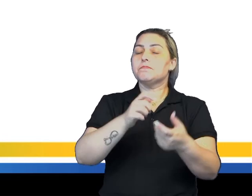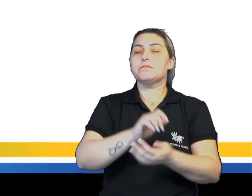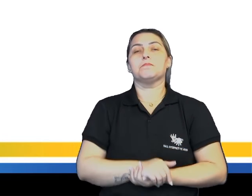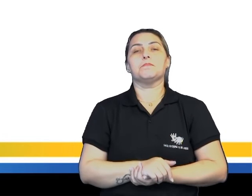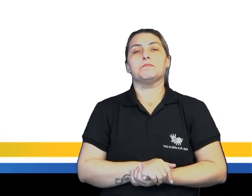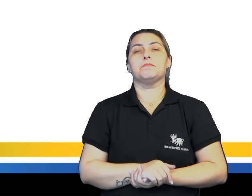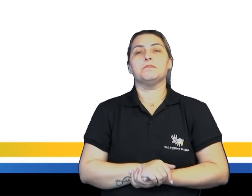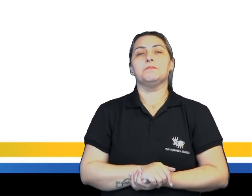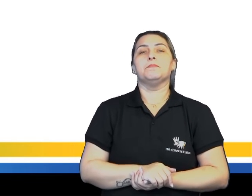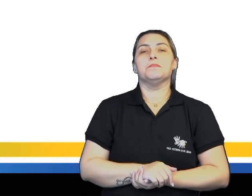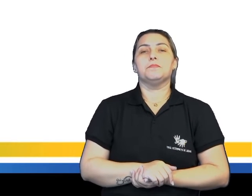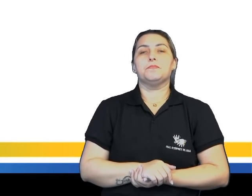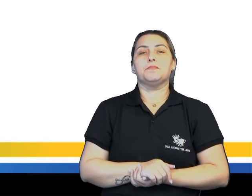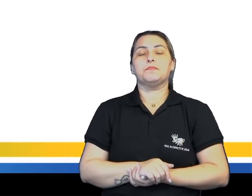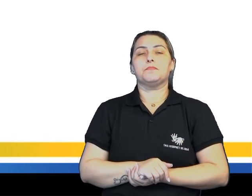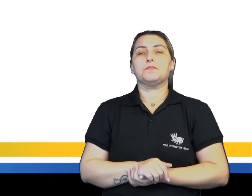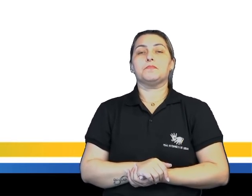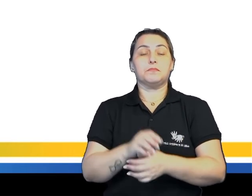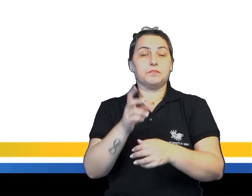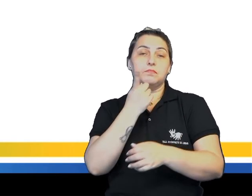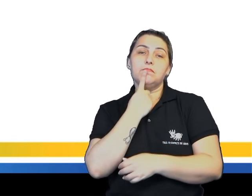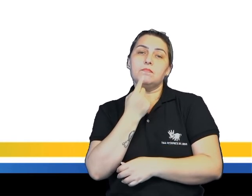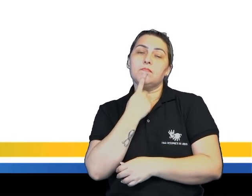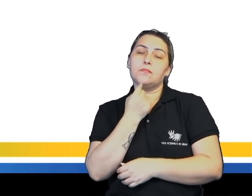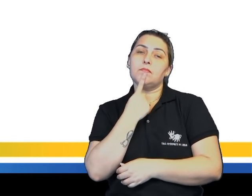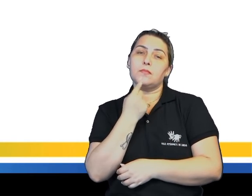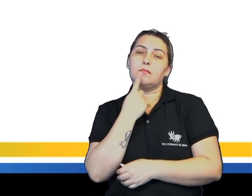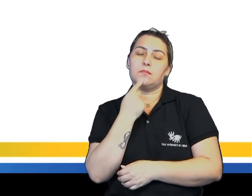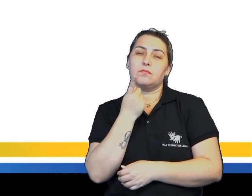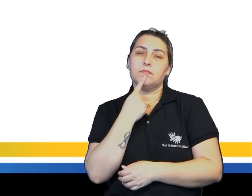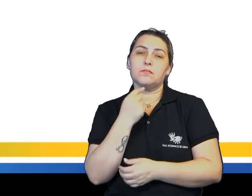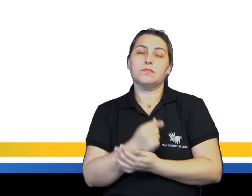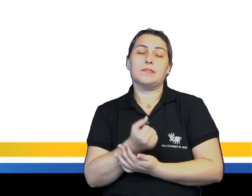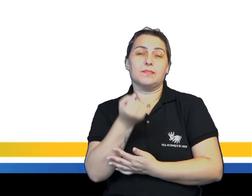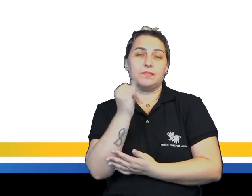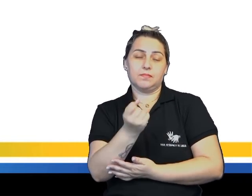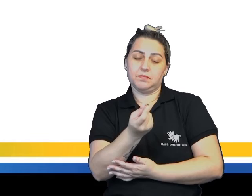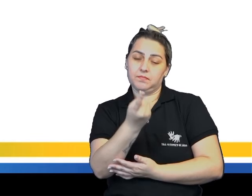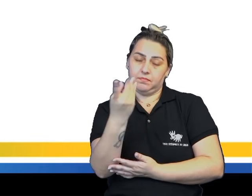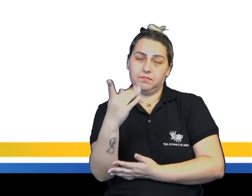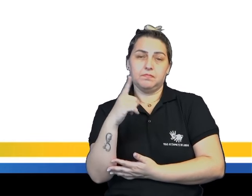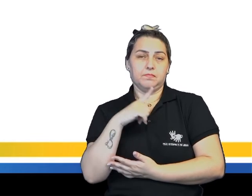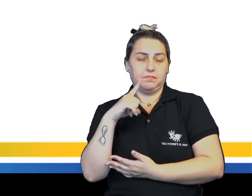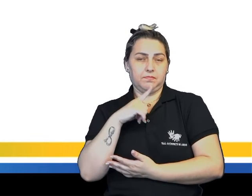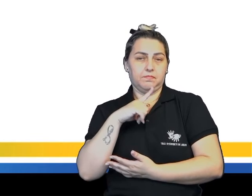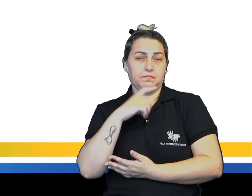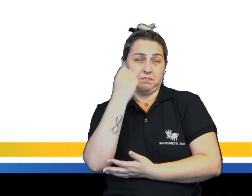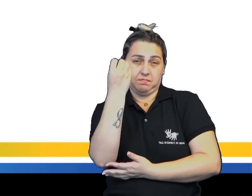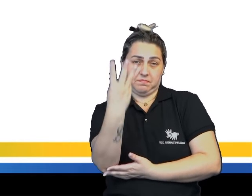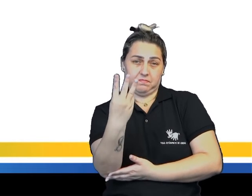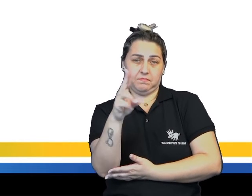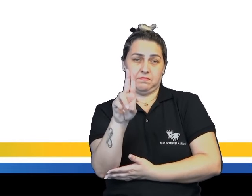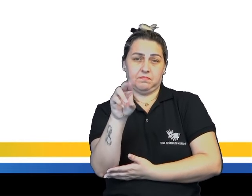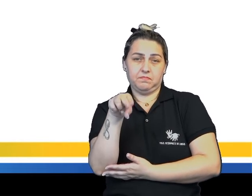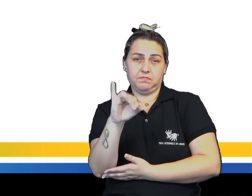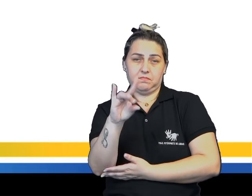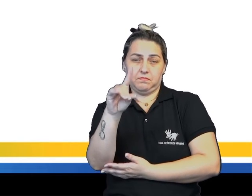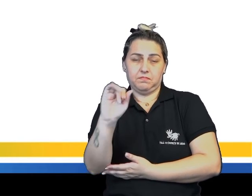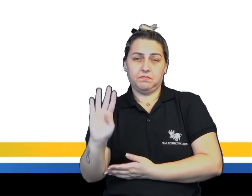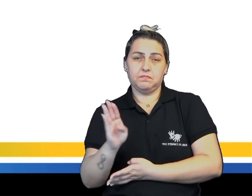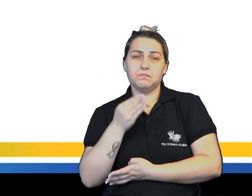milhar? Está em vermelho no ábaco. Se você contar, nós vamos ter 3 unidades de